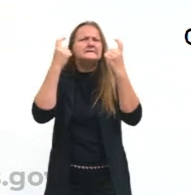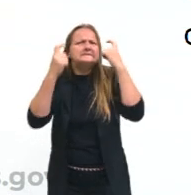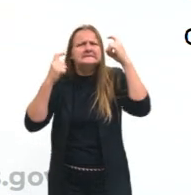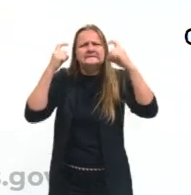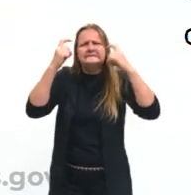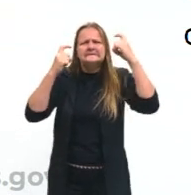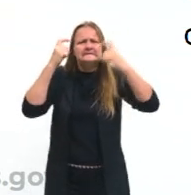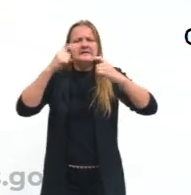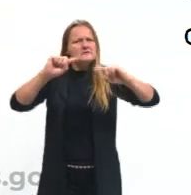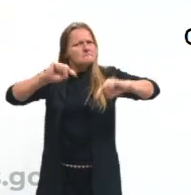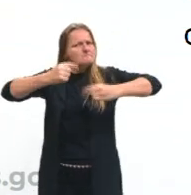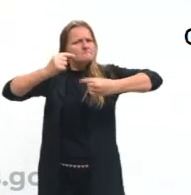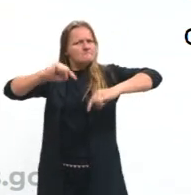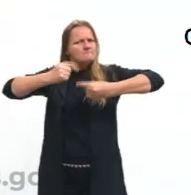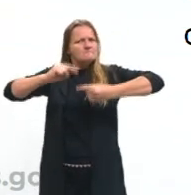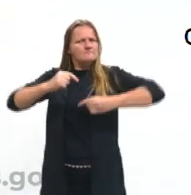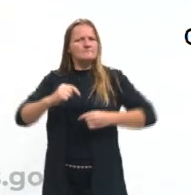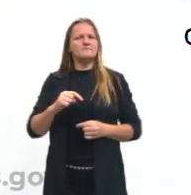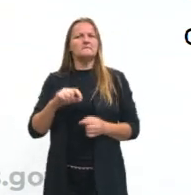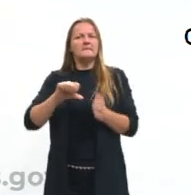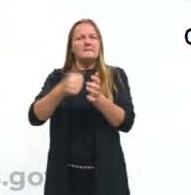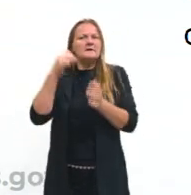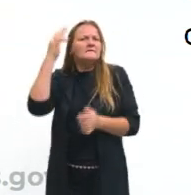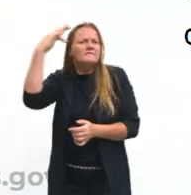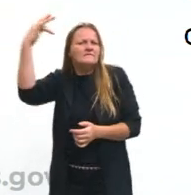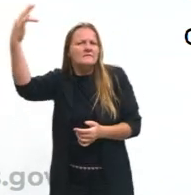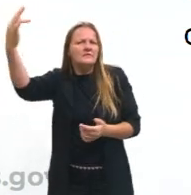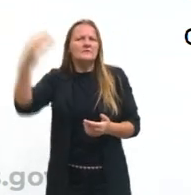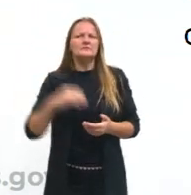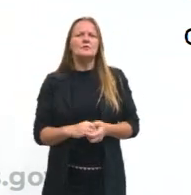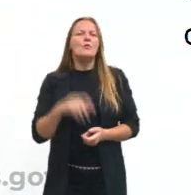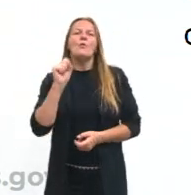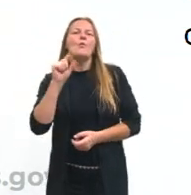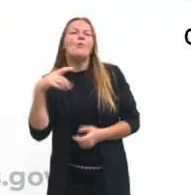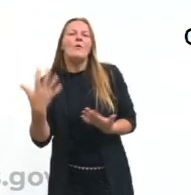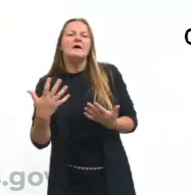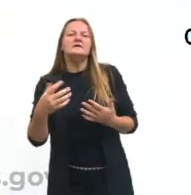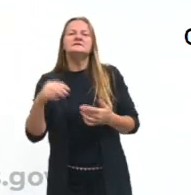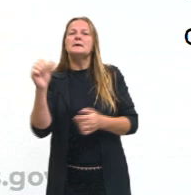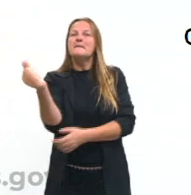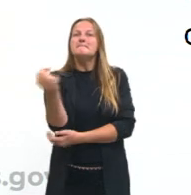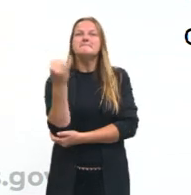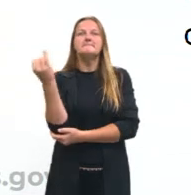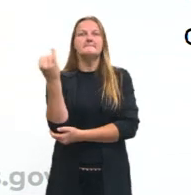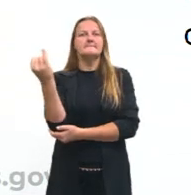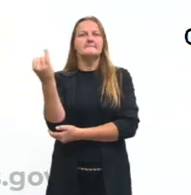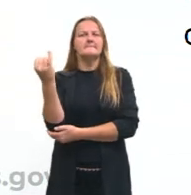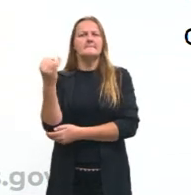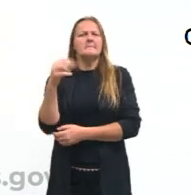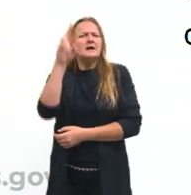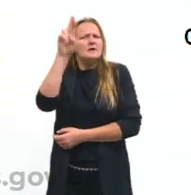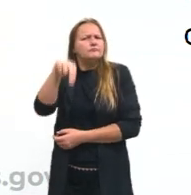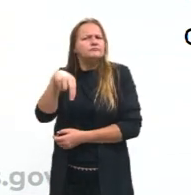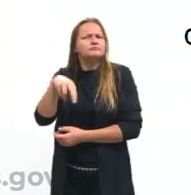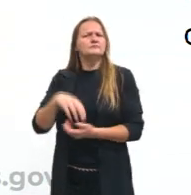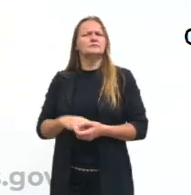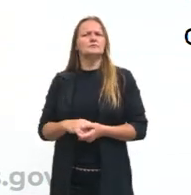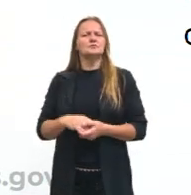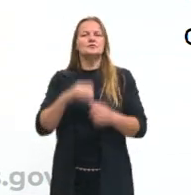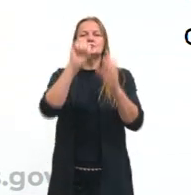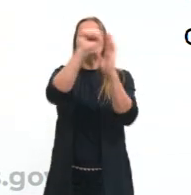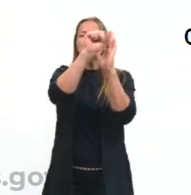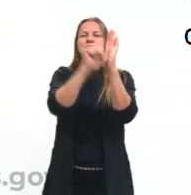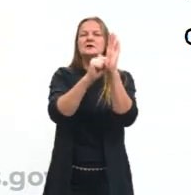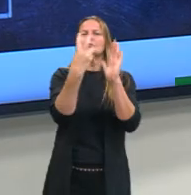e desafios dos primeiros filósofos Quais os principais desafios da razão para o século 21